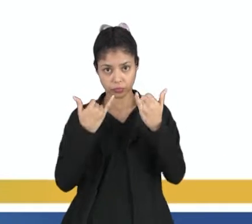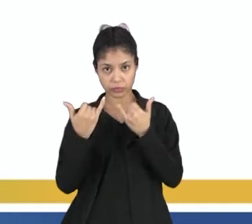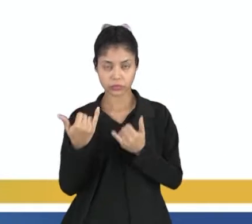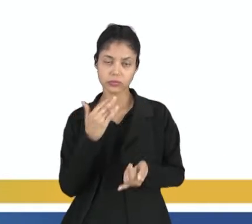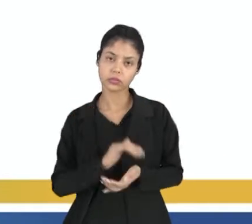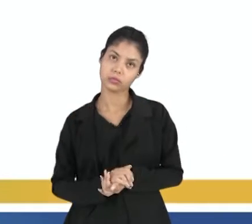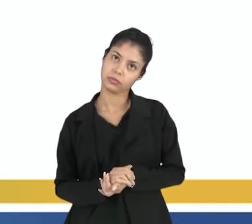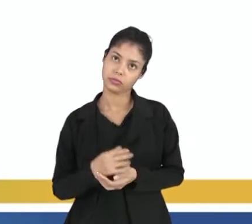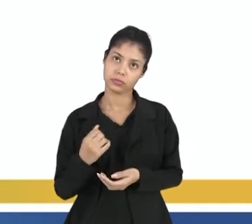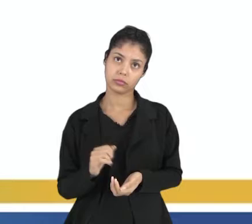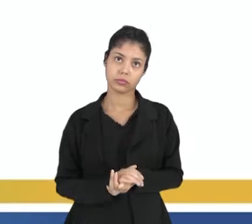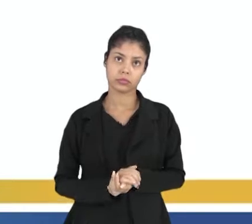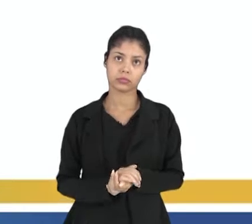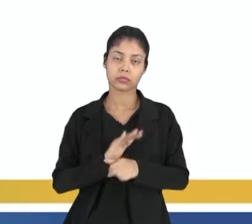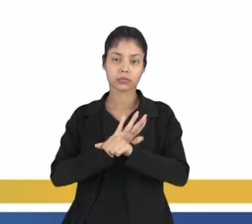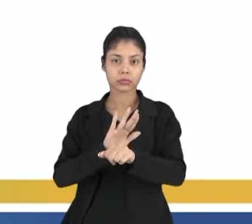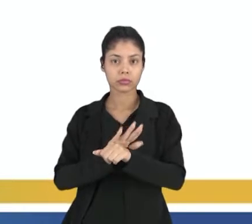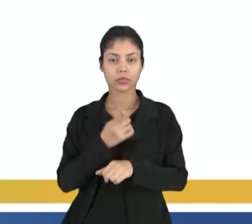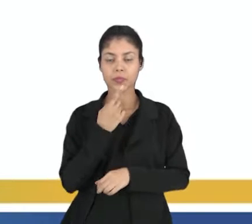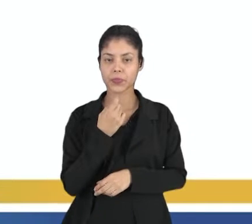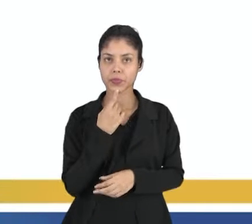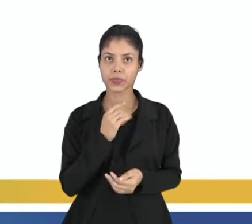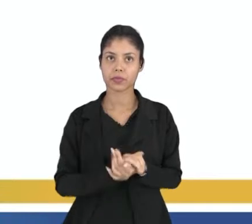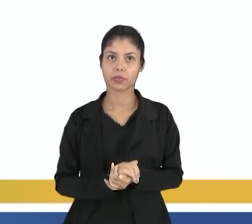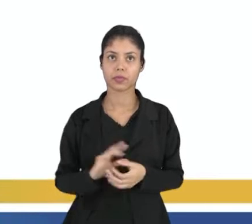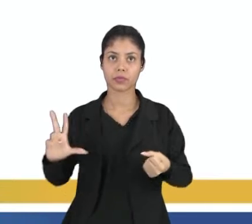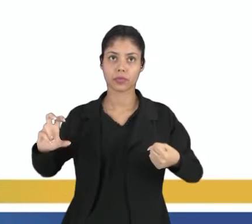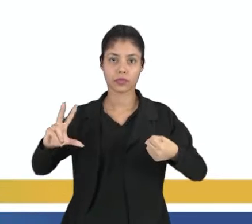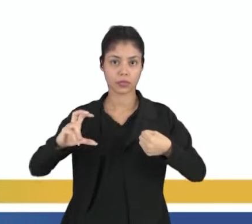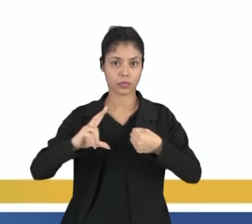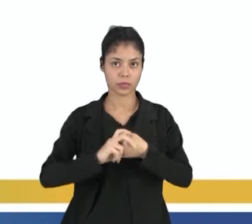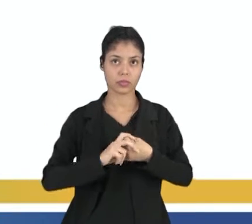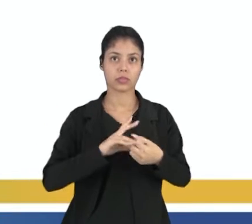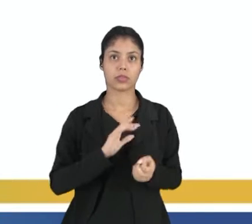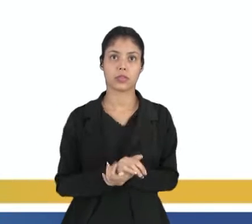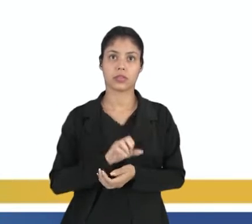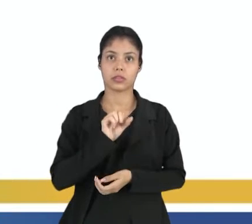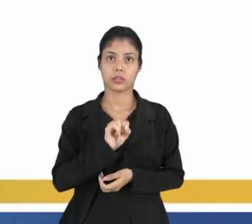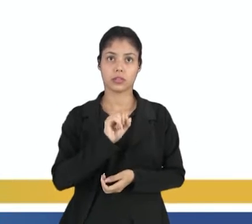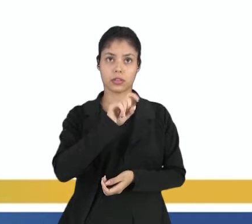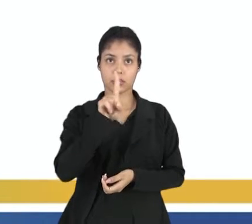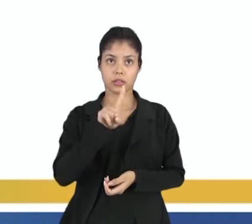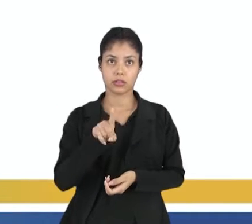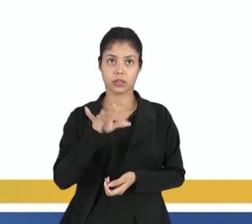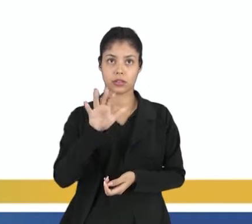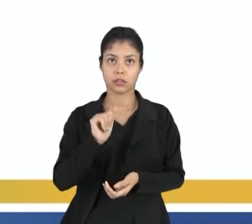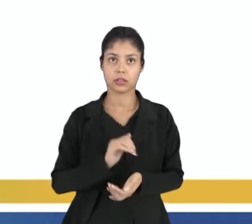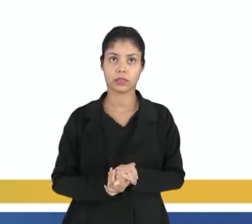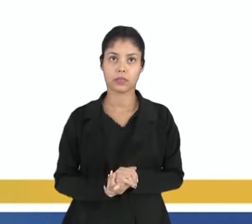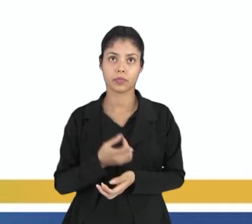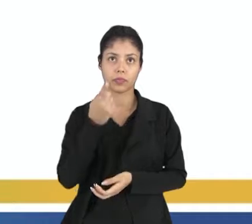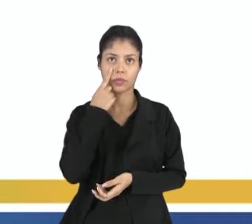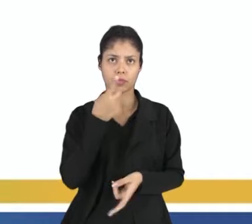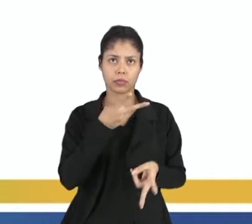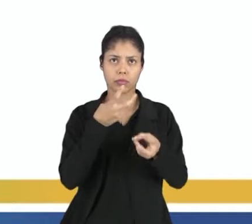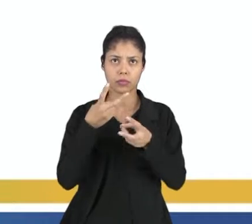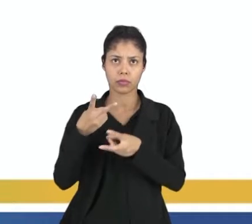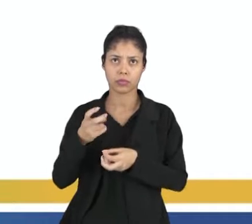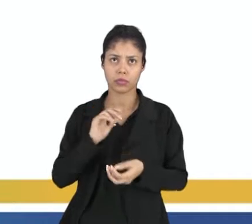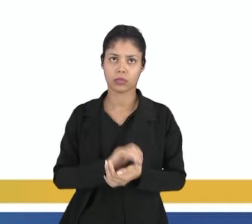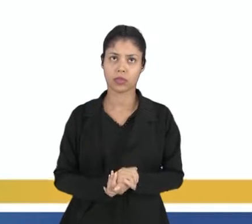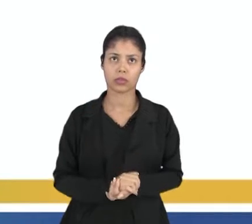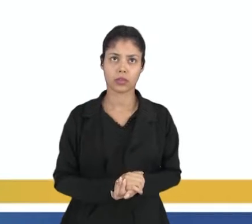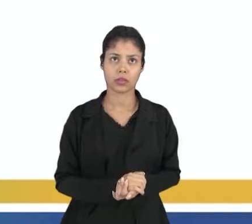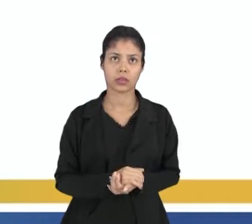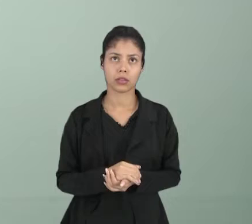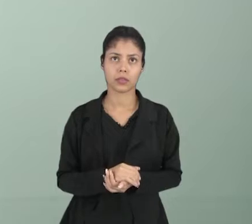informações, doação de sangue e o vírus Zika. Então, e se vocês lembrarem e observarem,